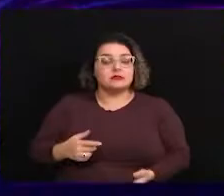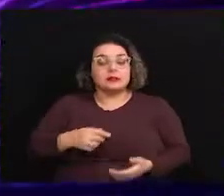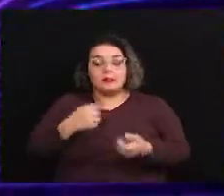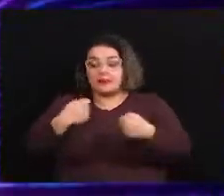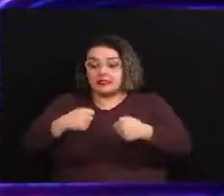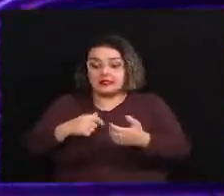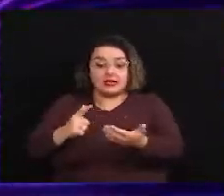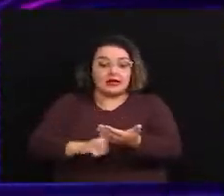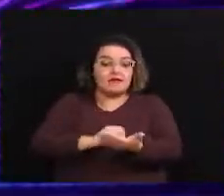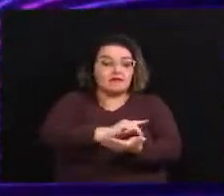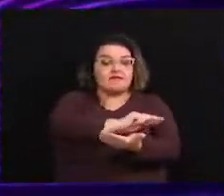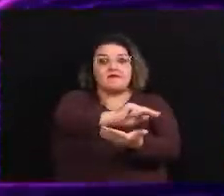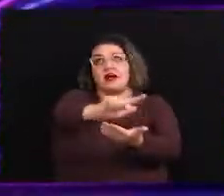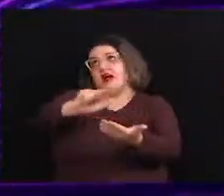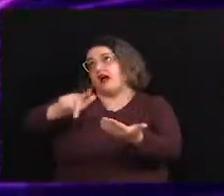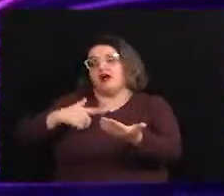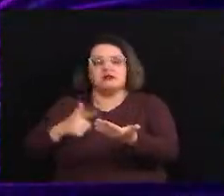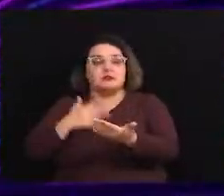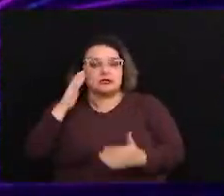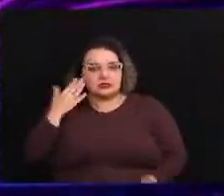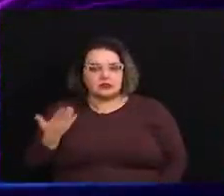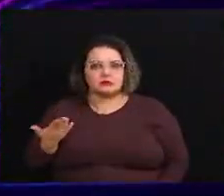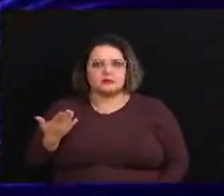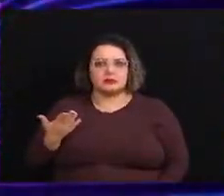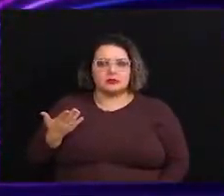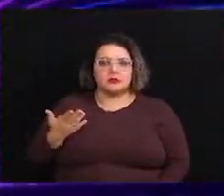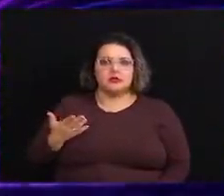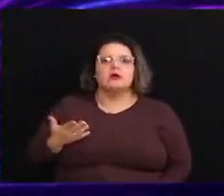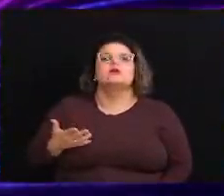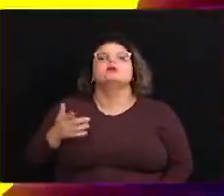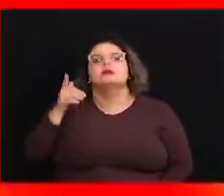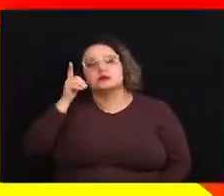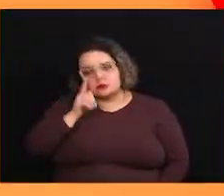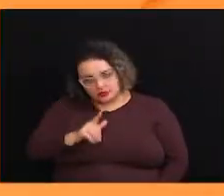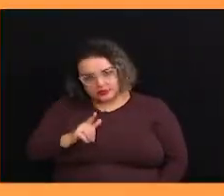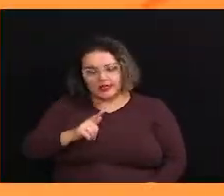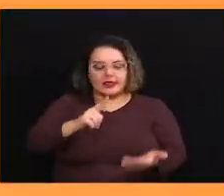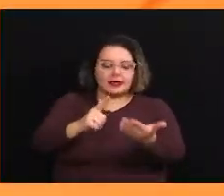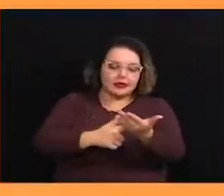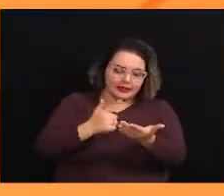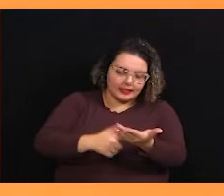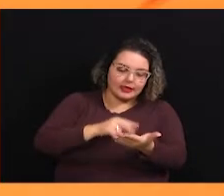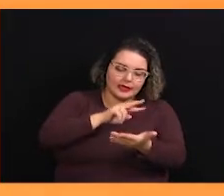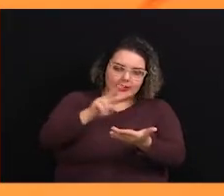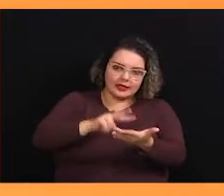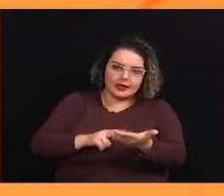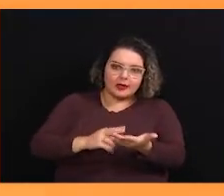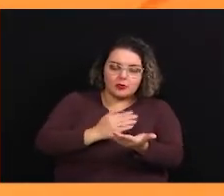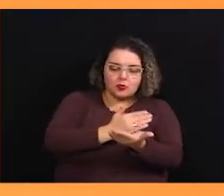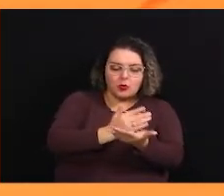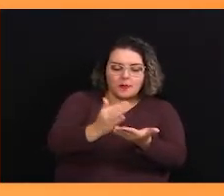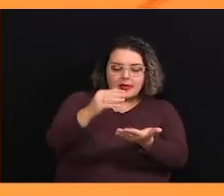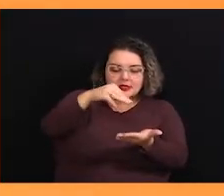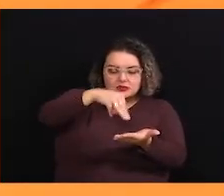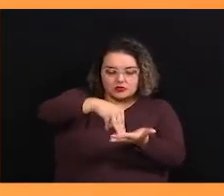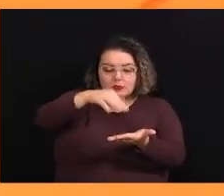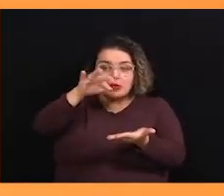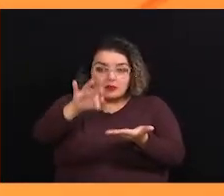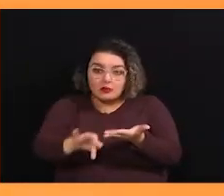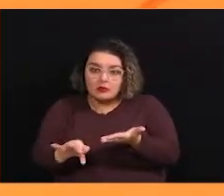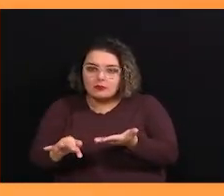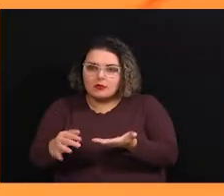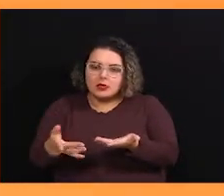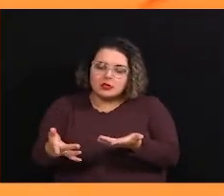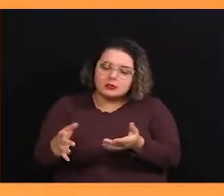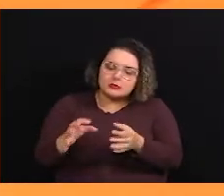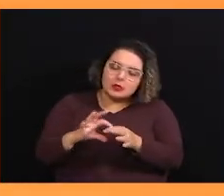Corvos Elétricos, você consegue ler ele sozinho e ele faz sentido, você consegue fechar, tá? Mas eu te deixo, vamos dizer assim,